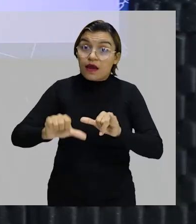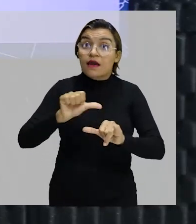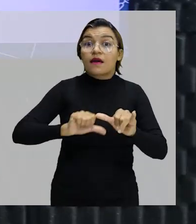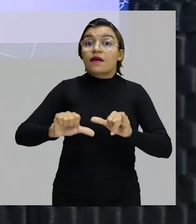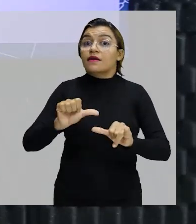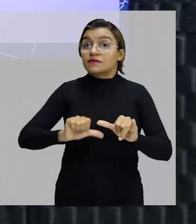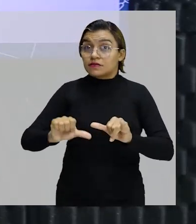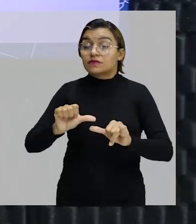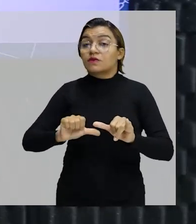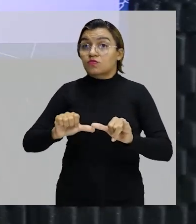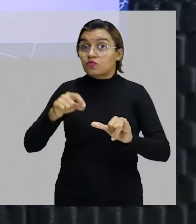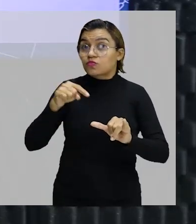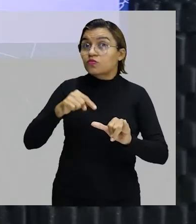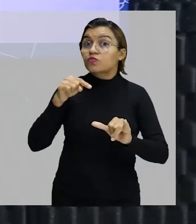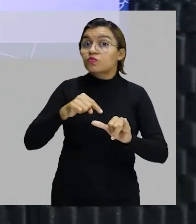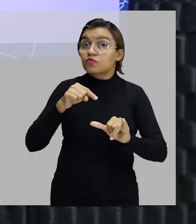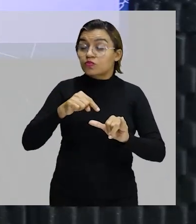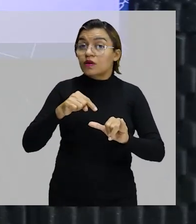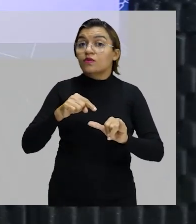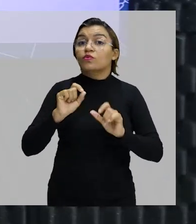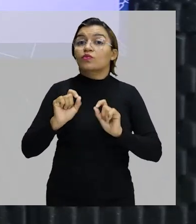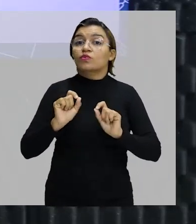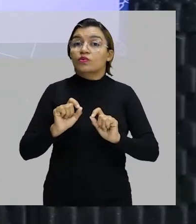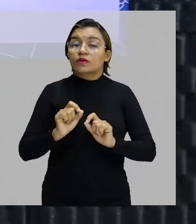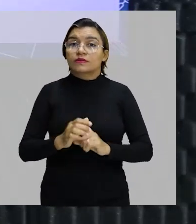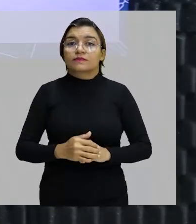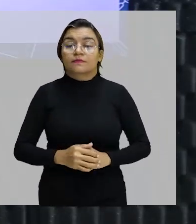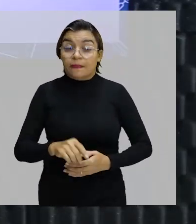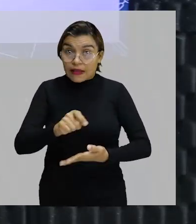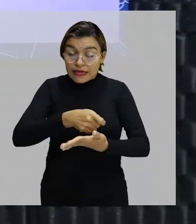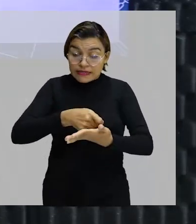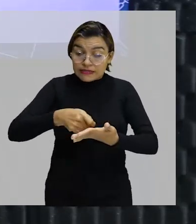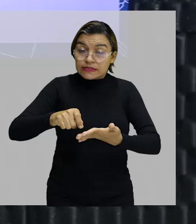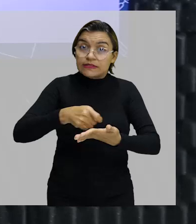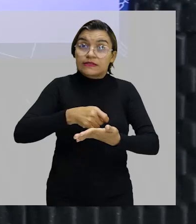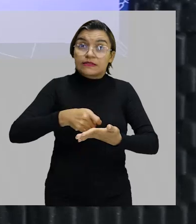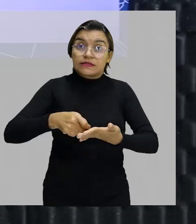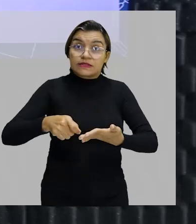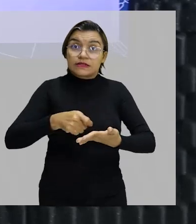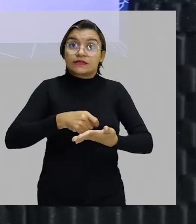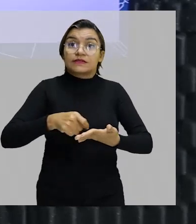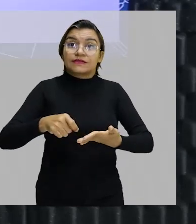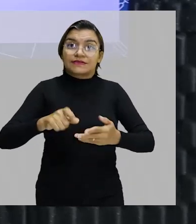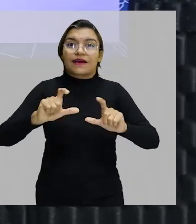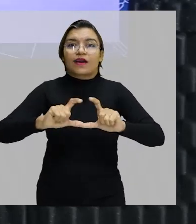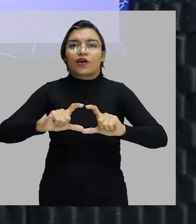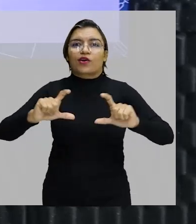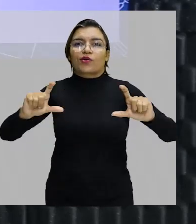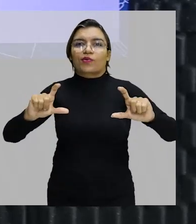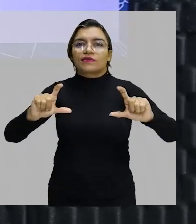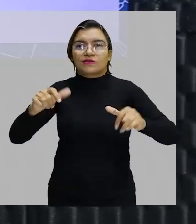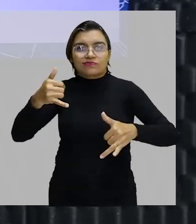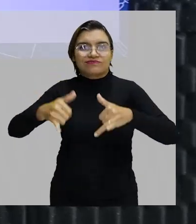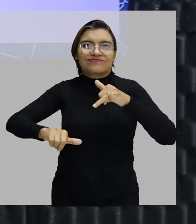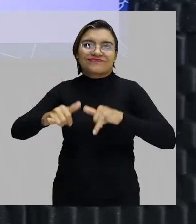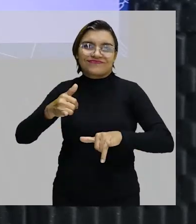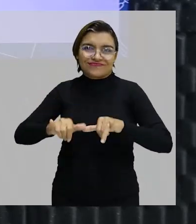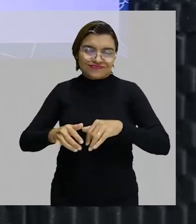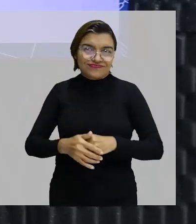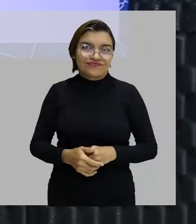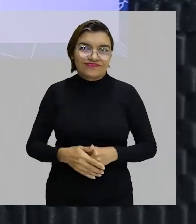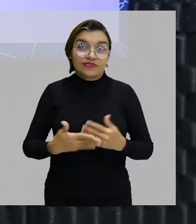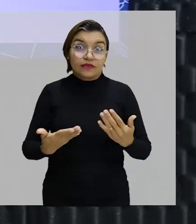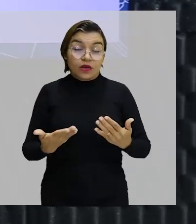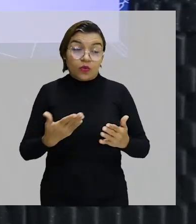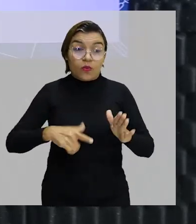acontecendo. E essa reação química ela vai ser escrita como uma equação química. Então, com base